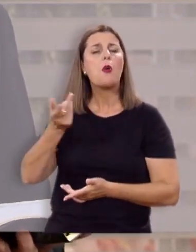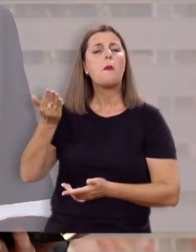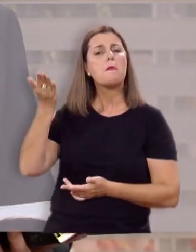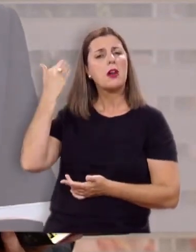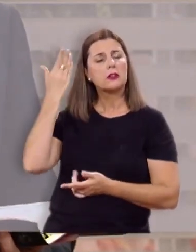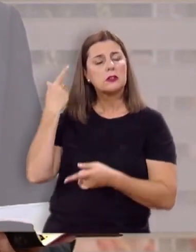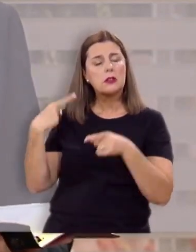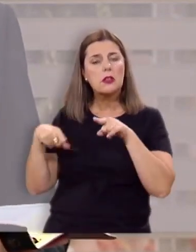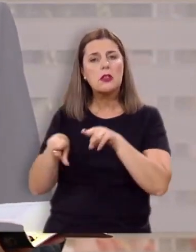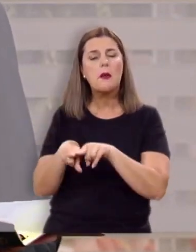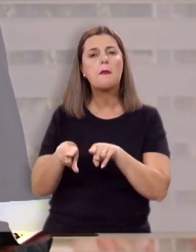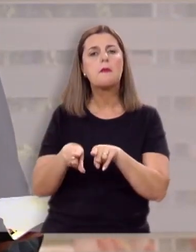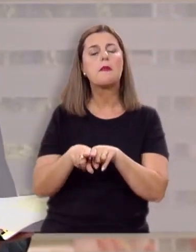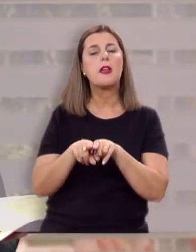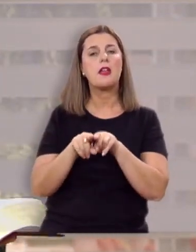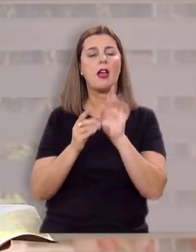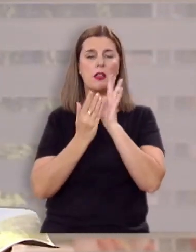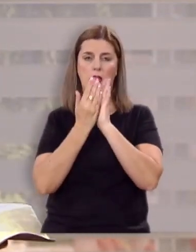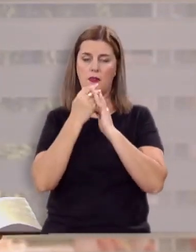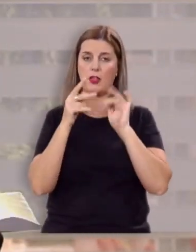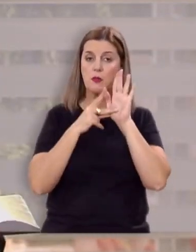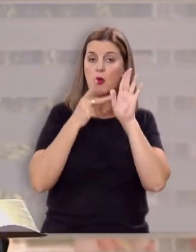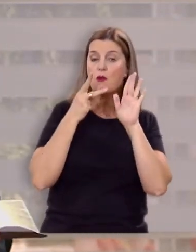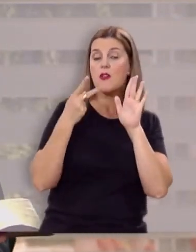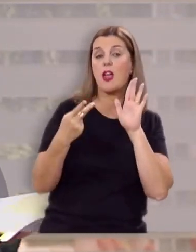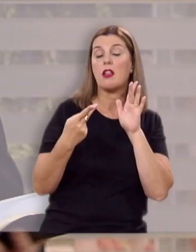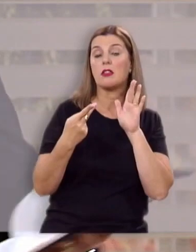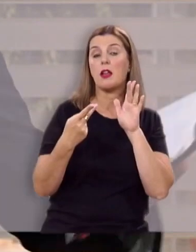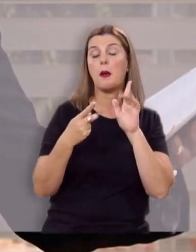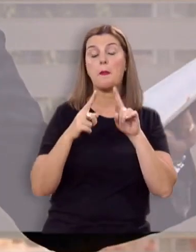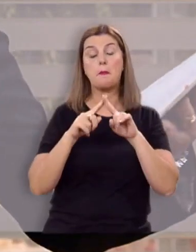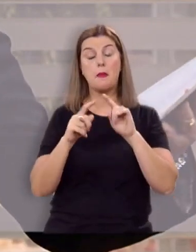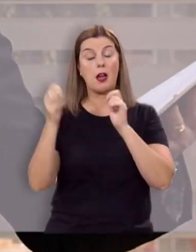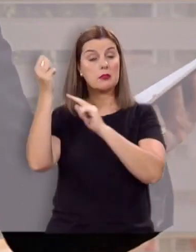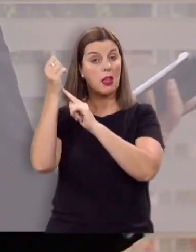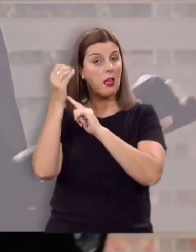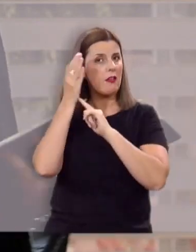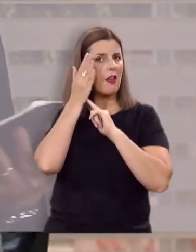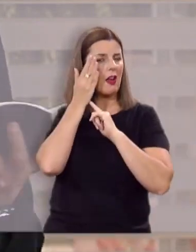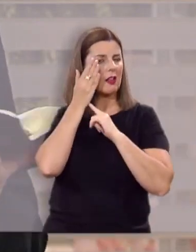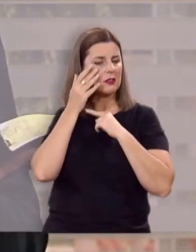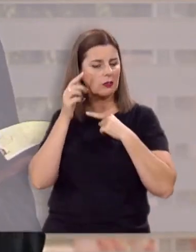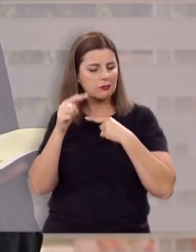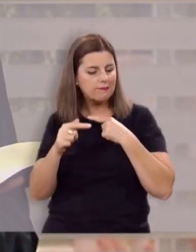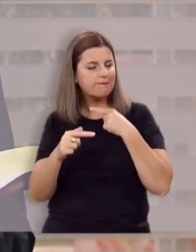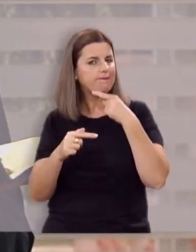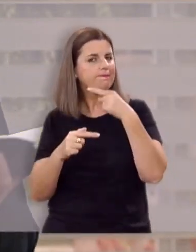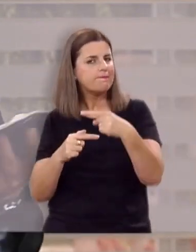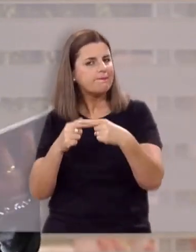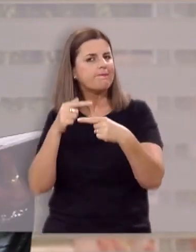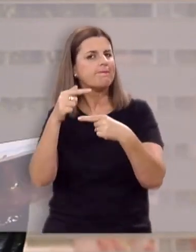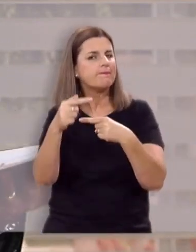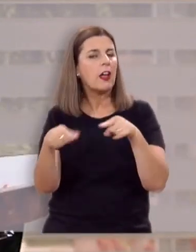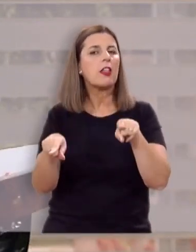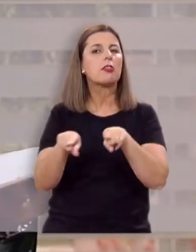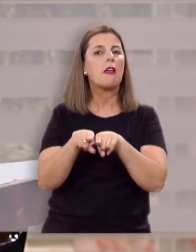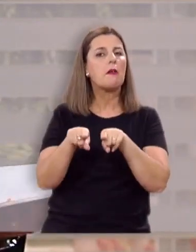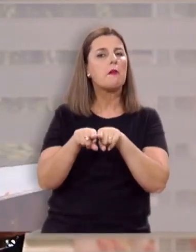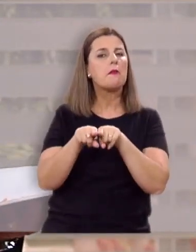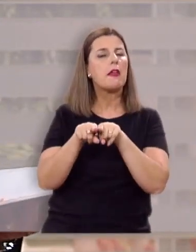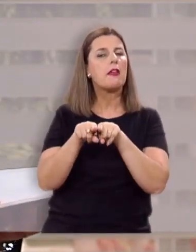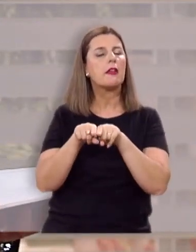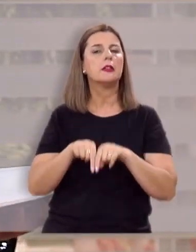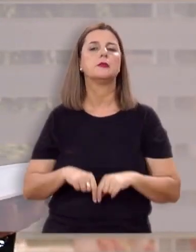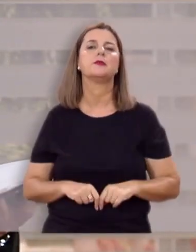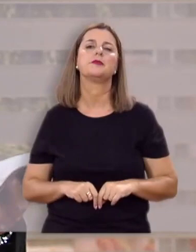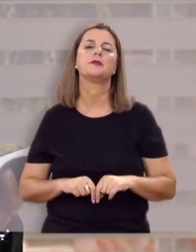aos pais. E Deus falou pelos profetas. Mas esta revelação que foi progressiva era também uma